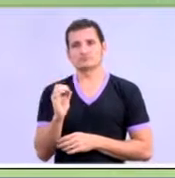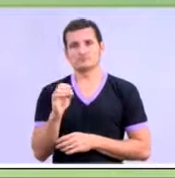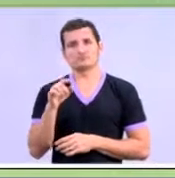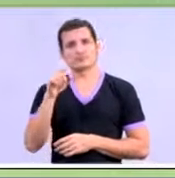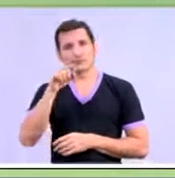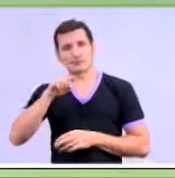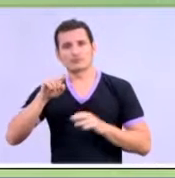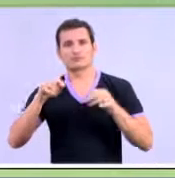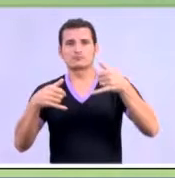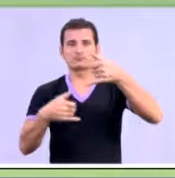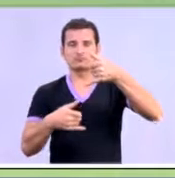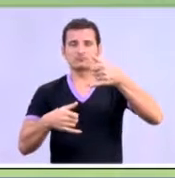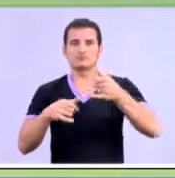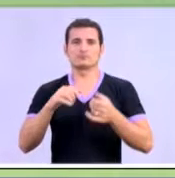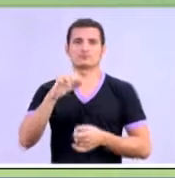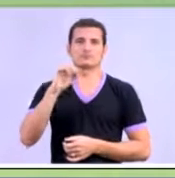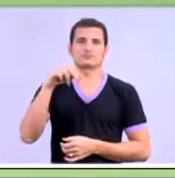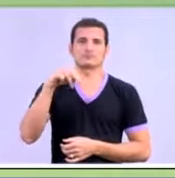padrão.